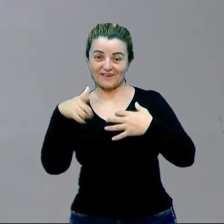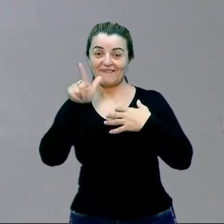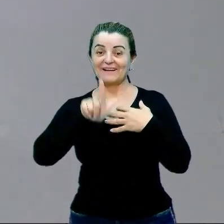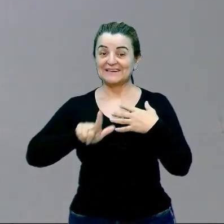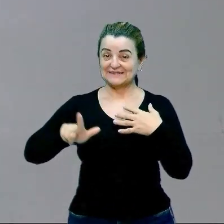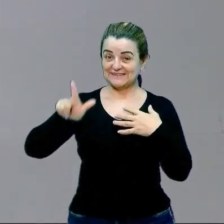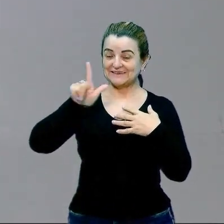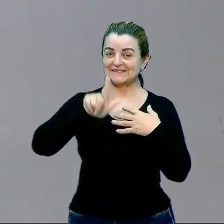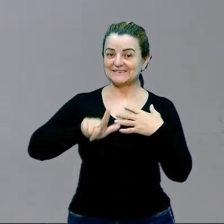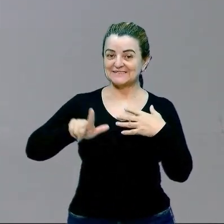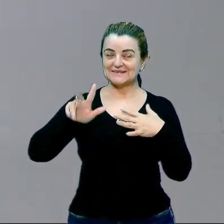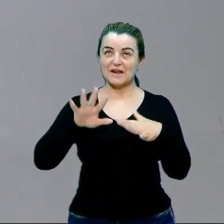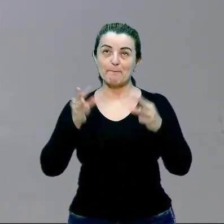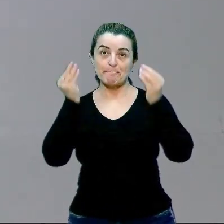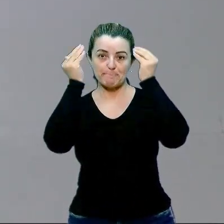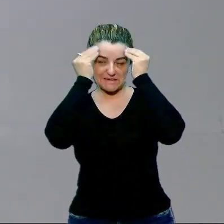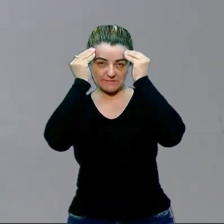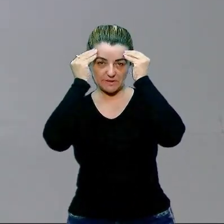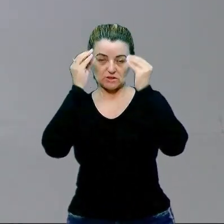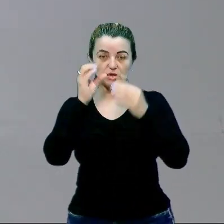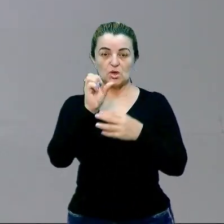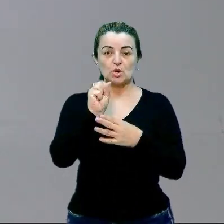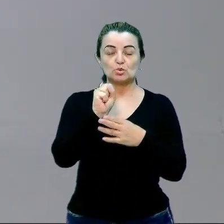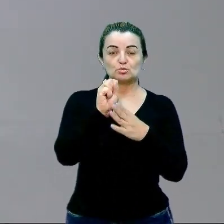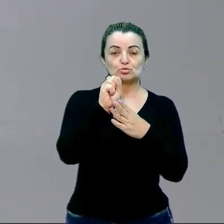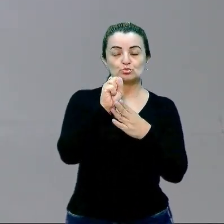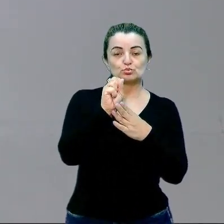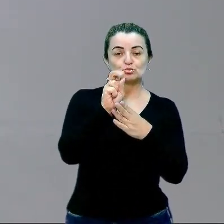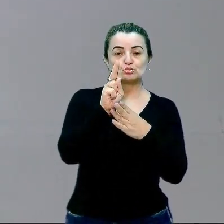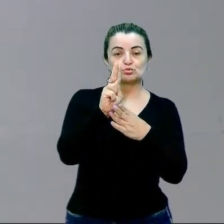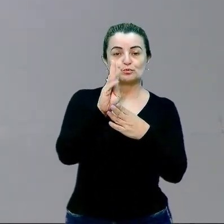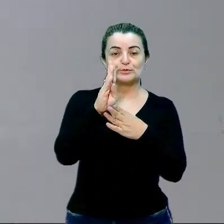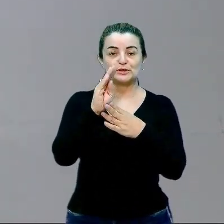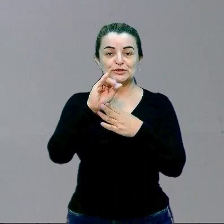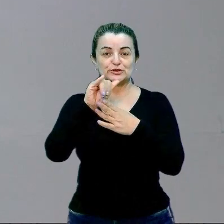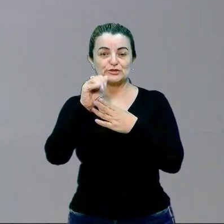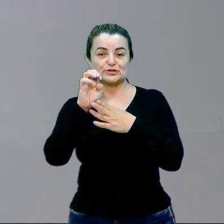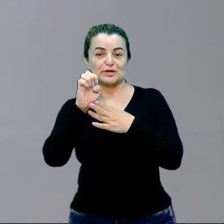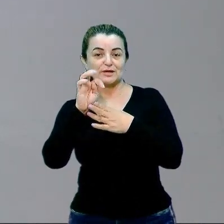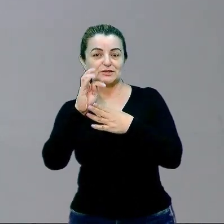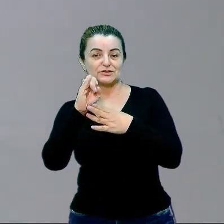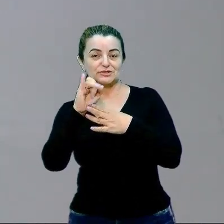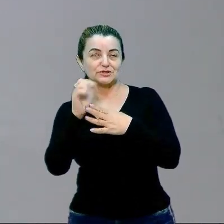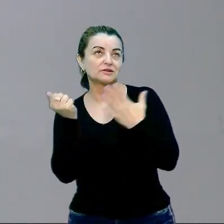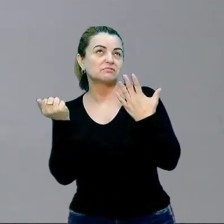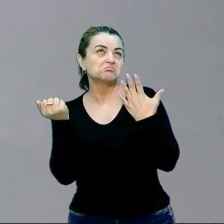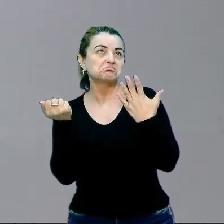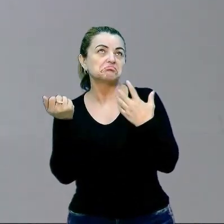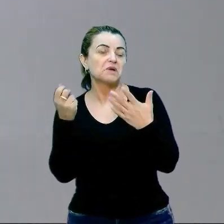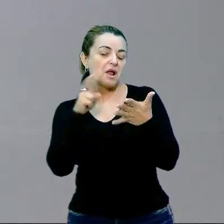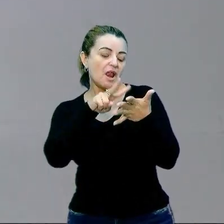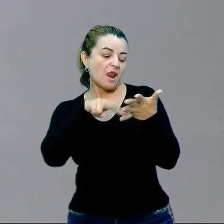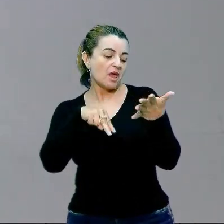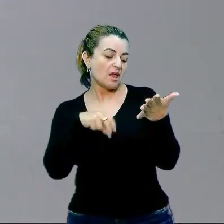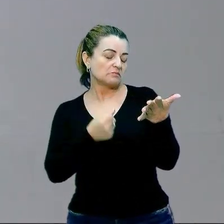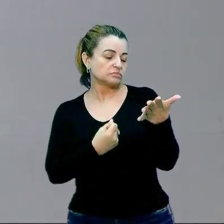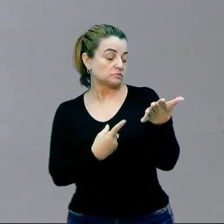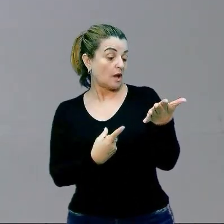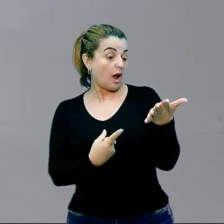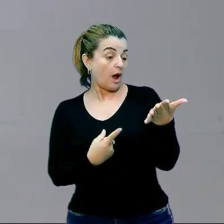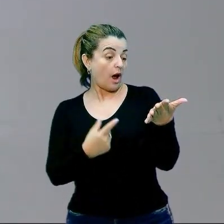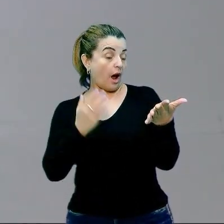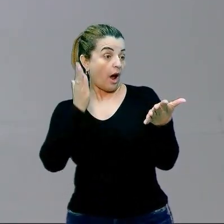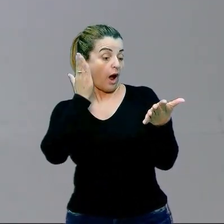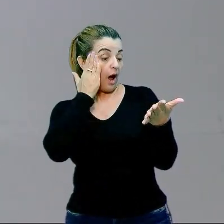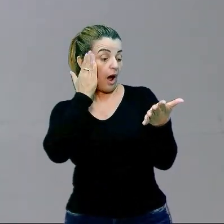literatura ela é bastante subjetiva, quer dizer, eu posso ler um texto e tirar uma interpretação dele, você pode ler o